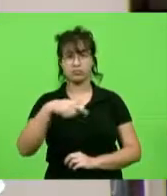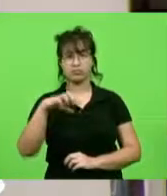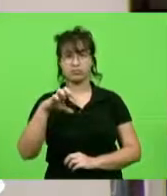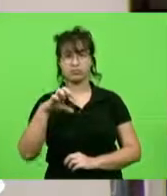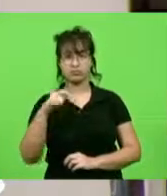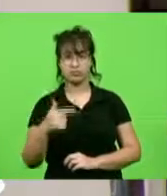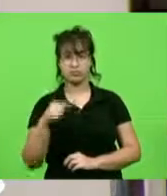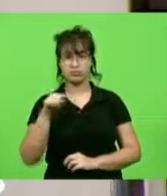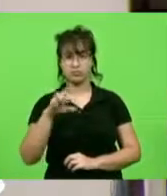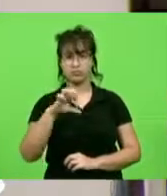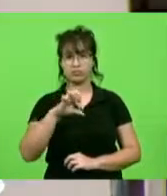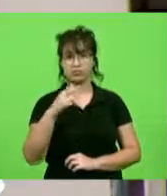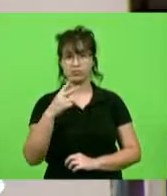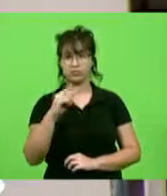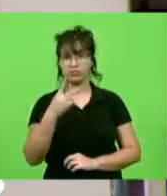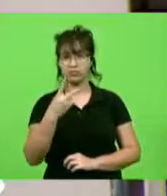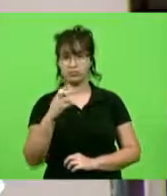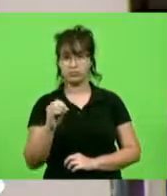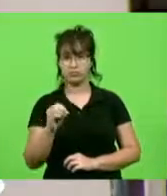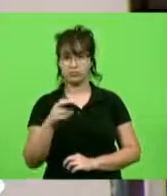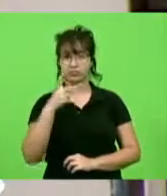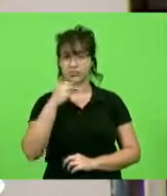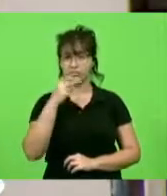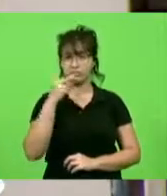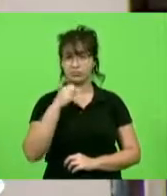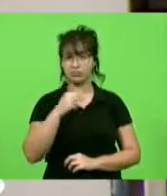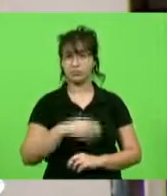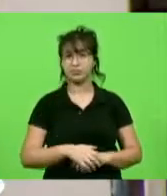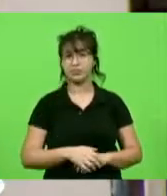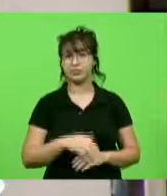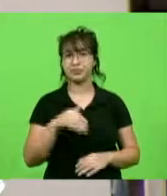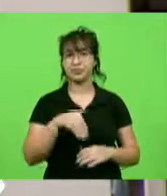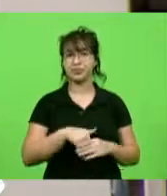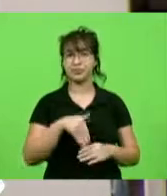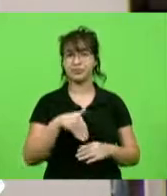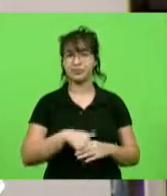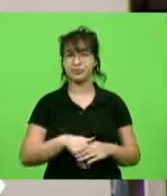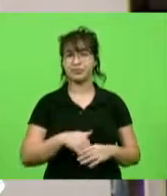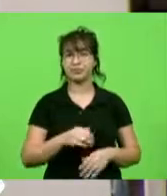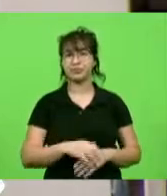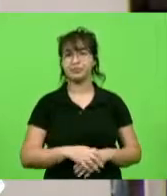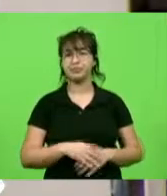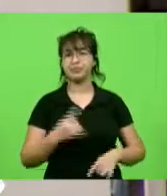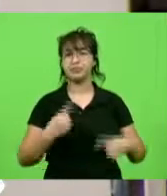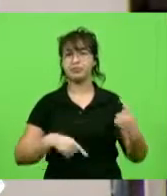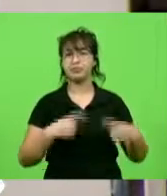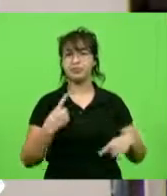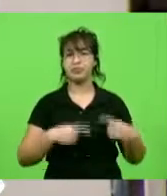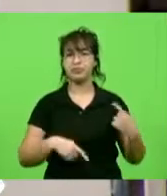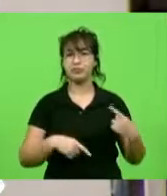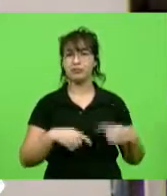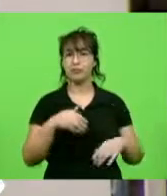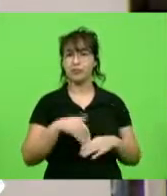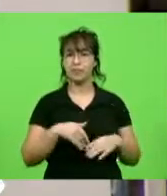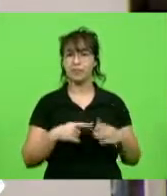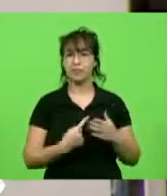172.9/2020, autoria deputado Kennedy Nunes. Votação. Discussão e votação em turno único do projeto de Lei